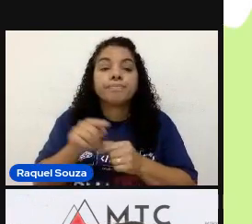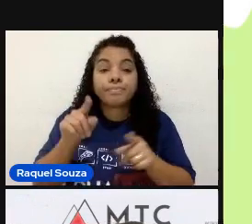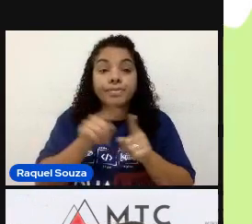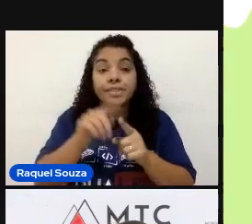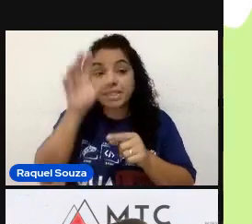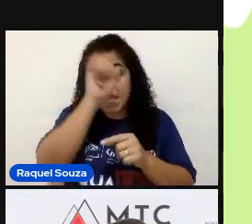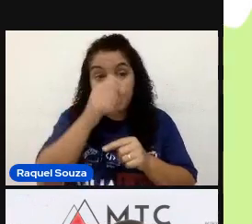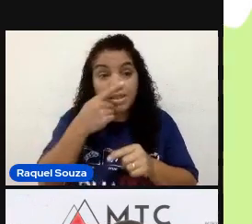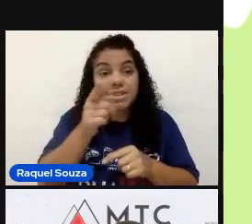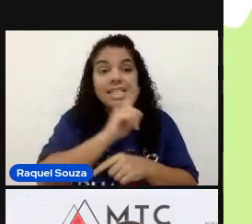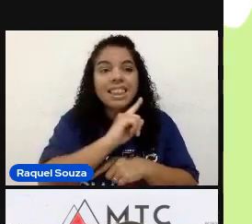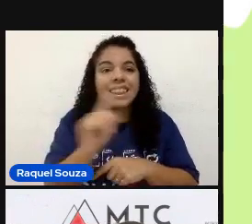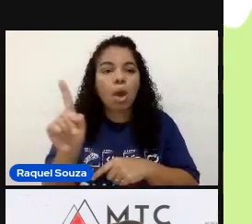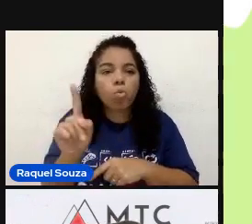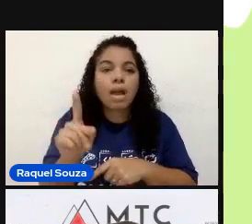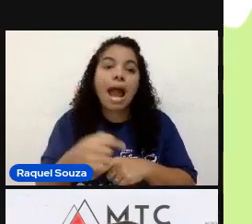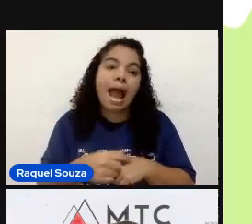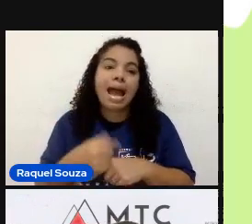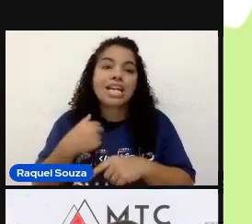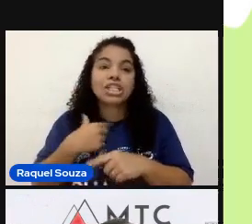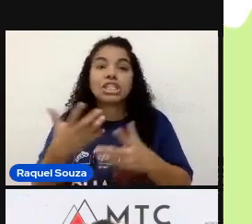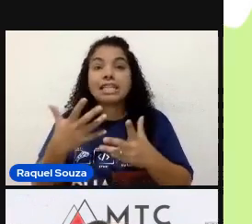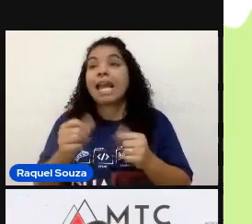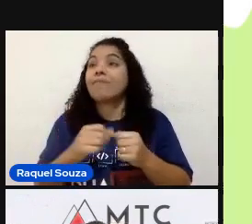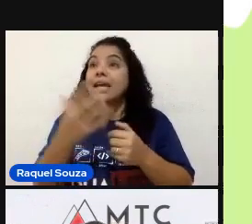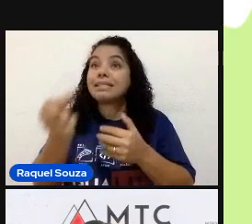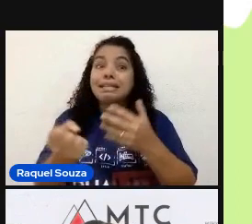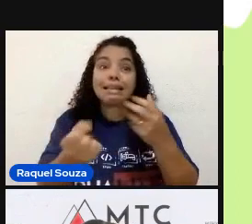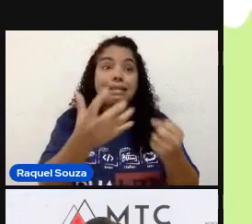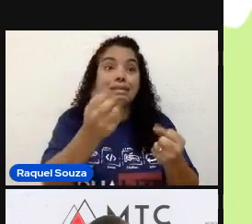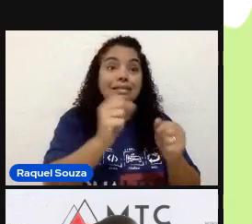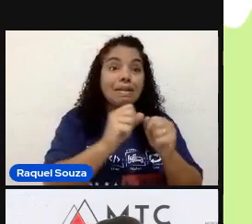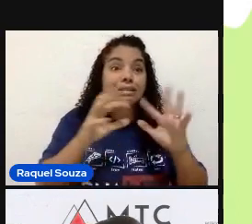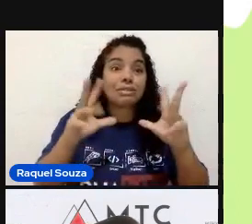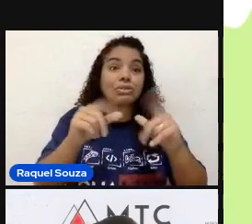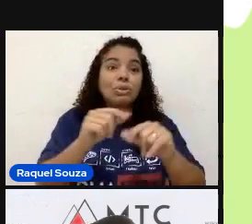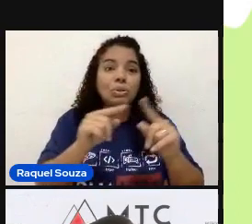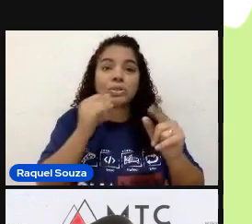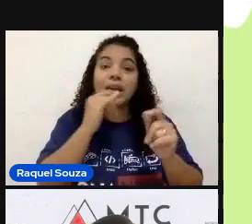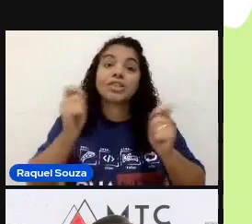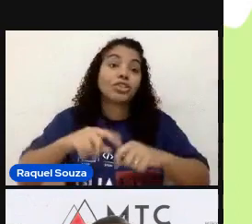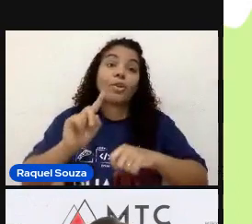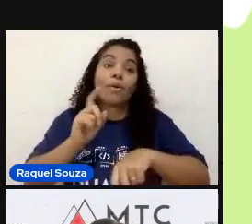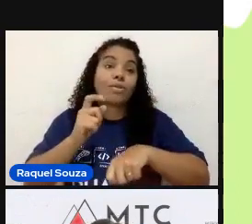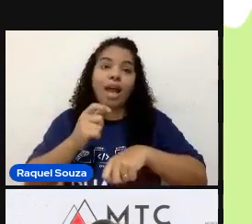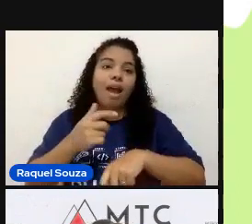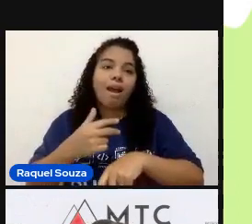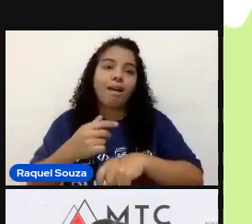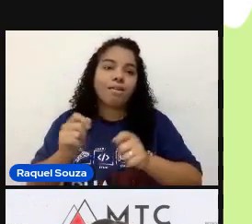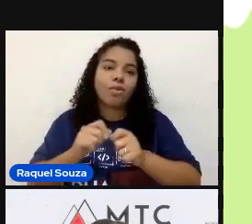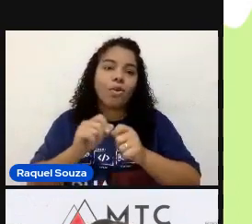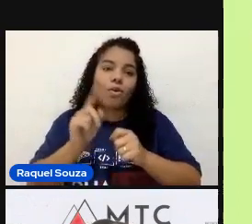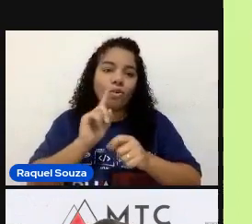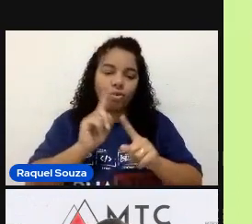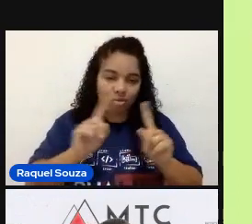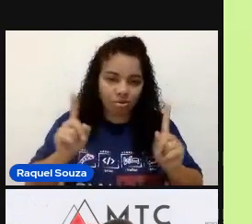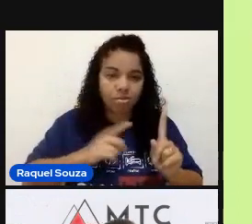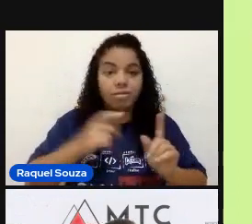não. A gente adora agradar todo mundo, quer pegar todas as atividades e acaba não dando conta. Então, a gente tem que se